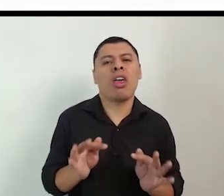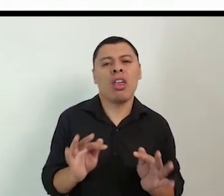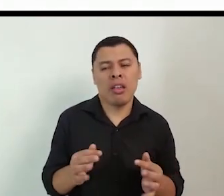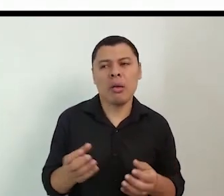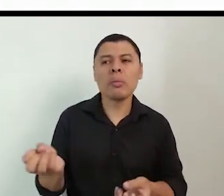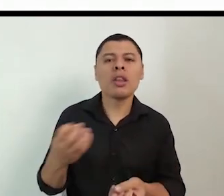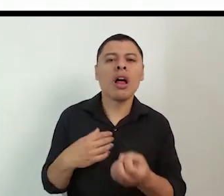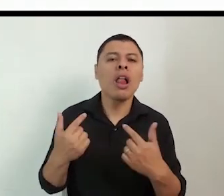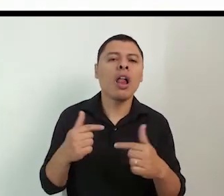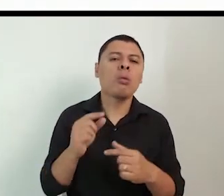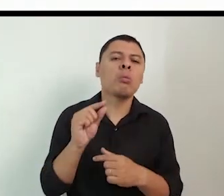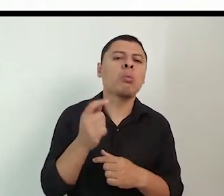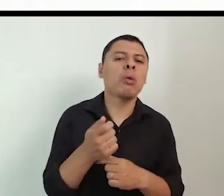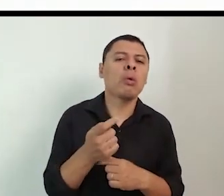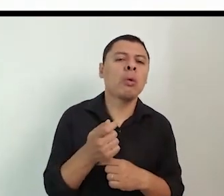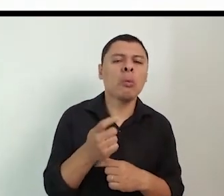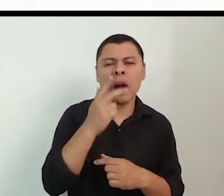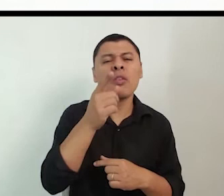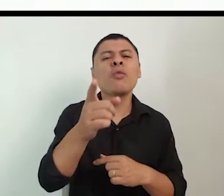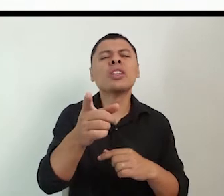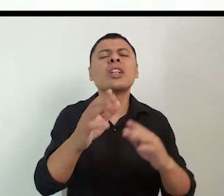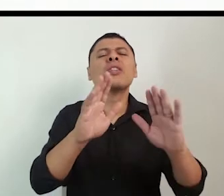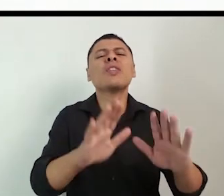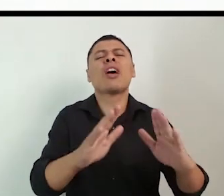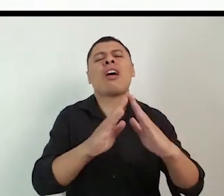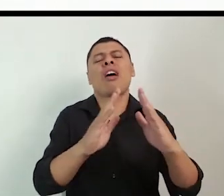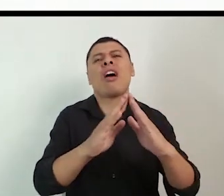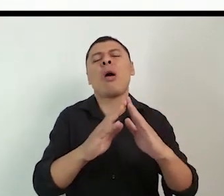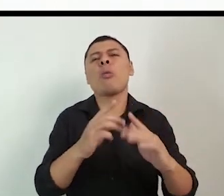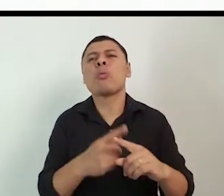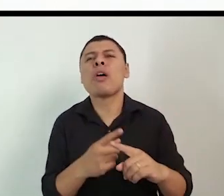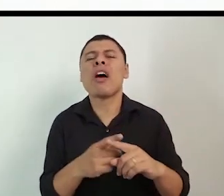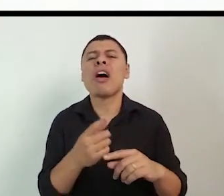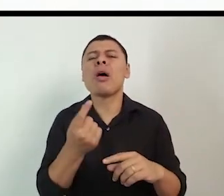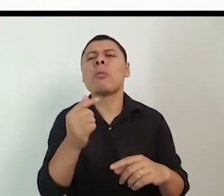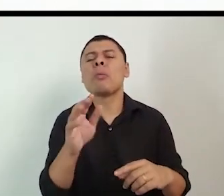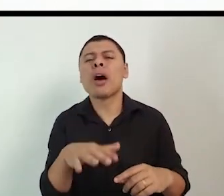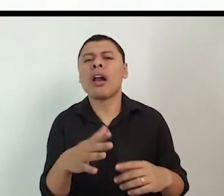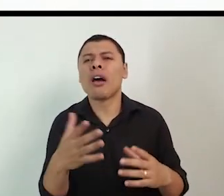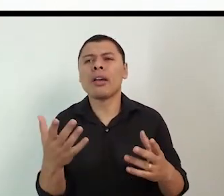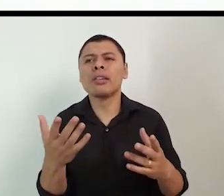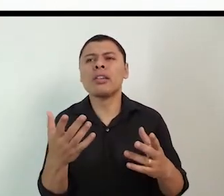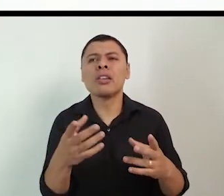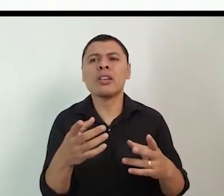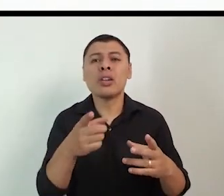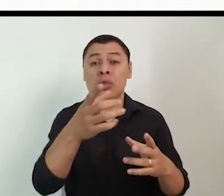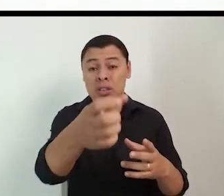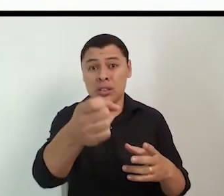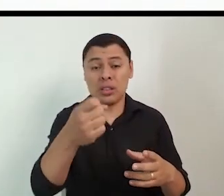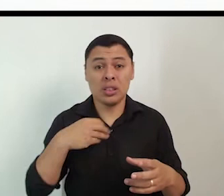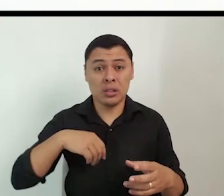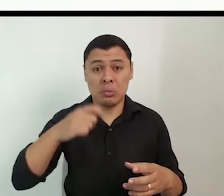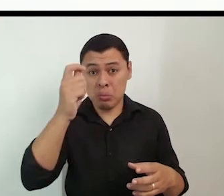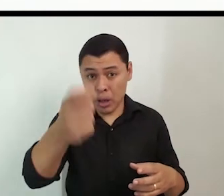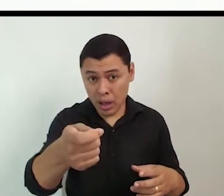falou, você é contratado, mas você vai ficar em casa porque às vezes é mais barato a pessoa e a empresa de